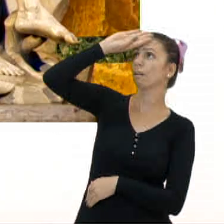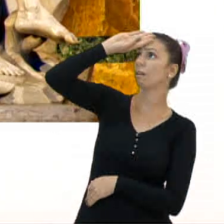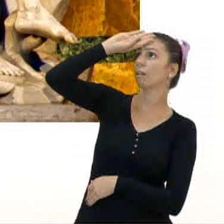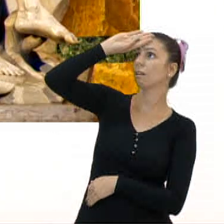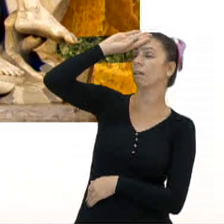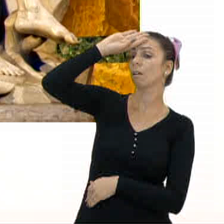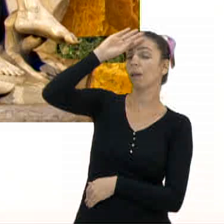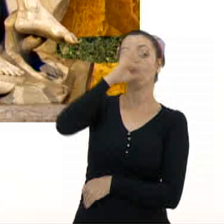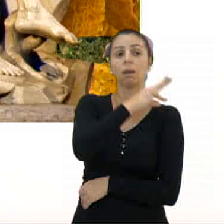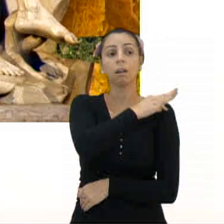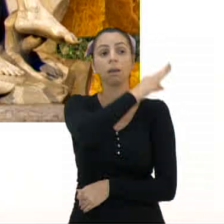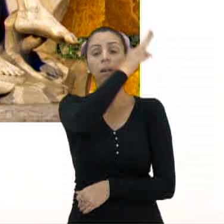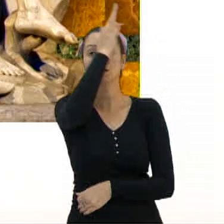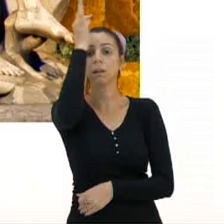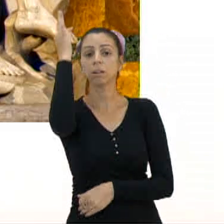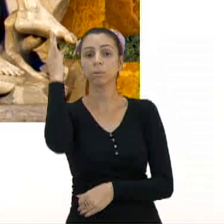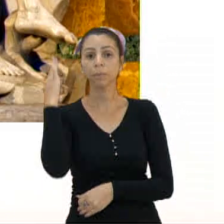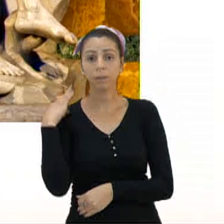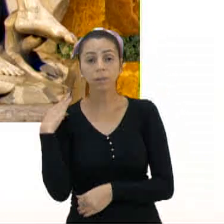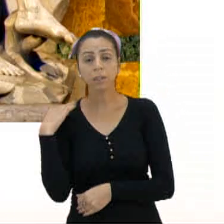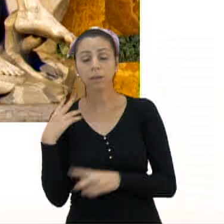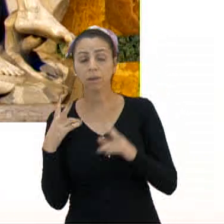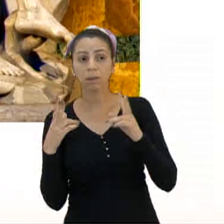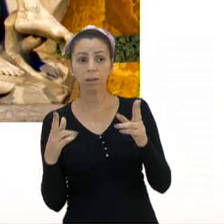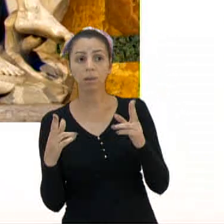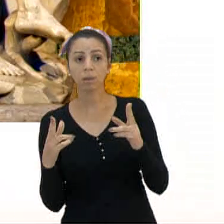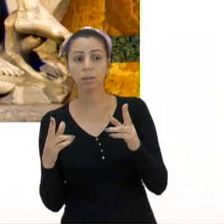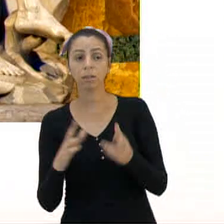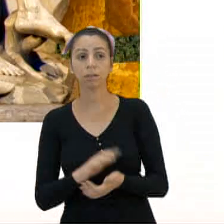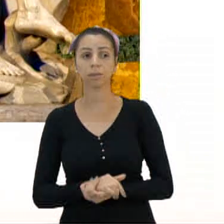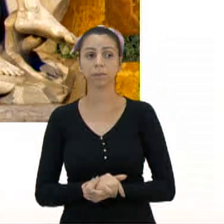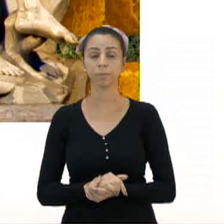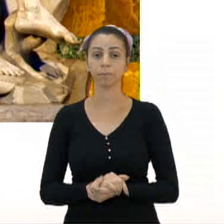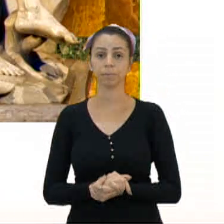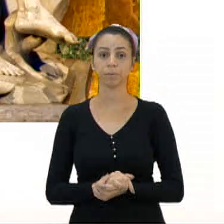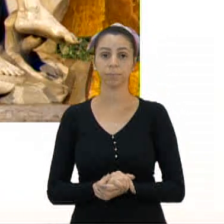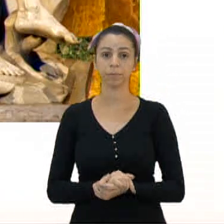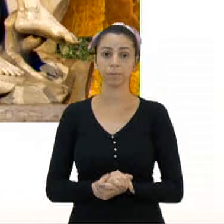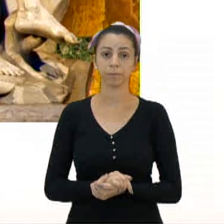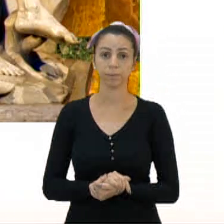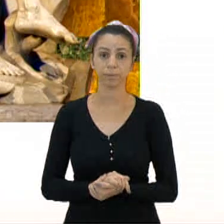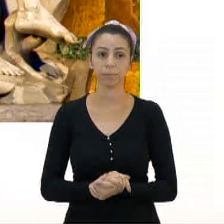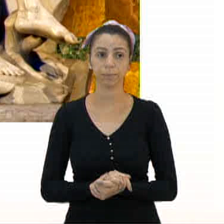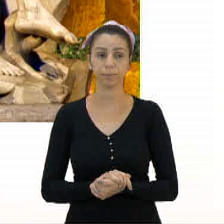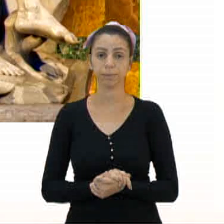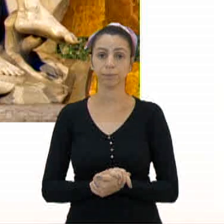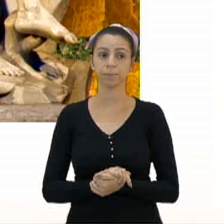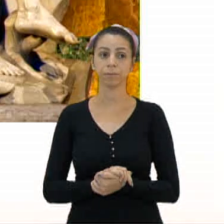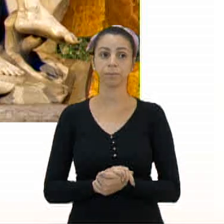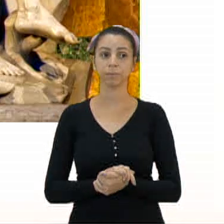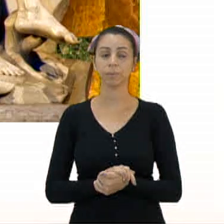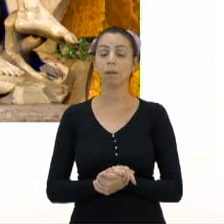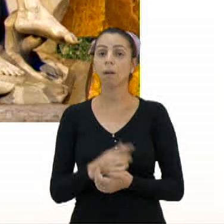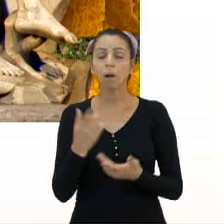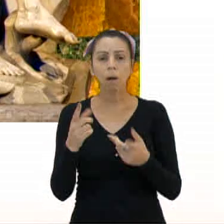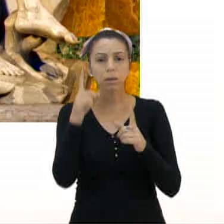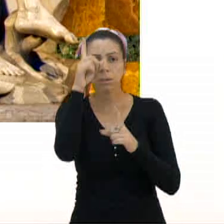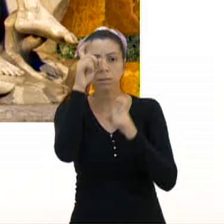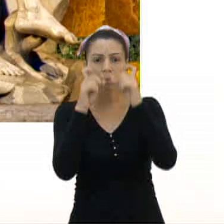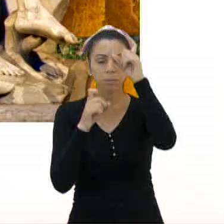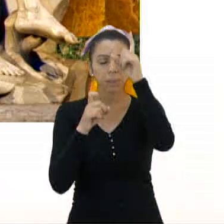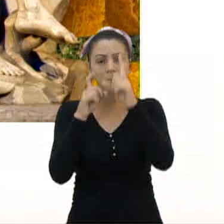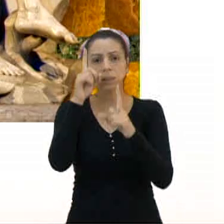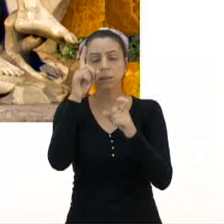personificações de Maria, né? Olha a Madonna na Esta de Santa Teresa aqui, do Bernini. Olha a